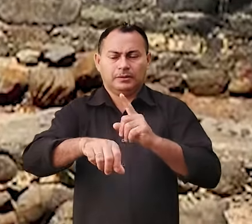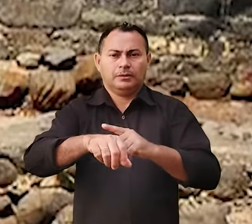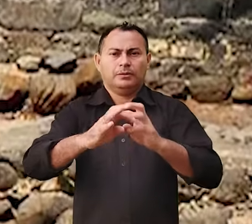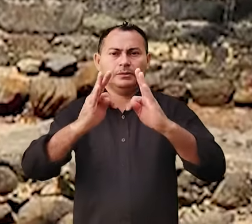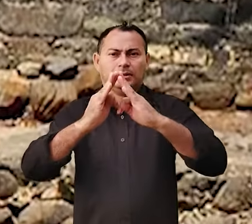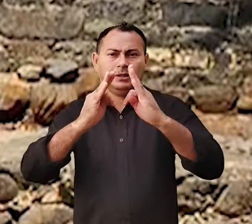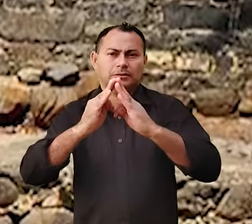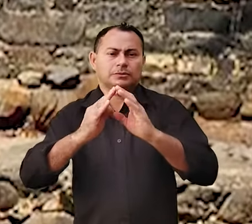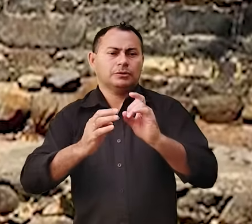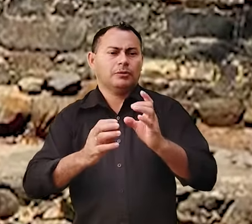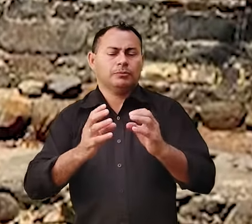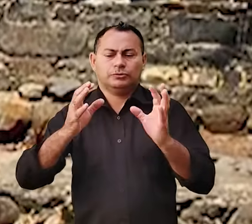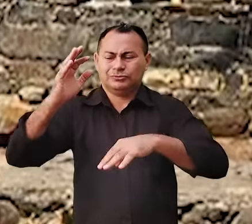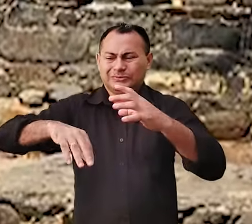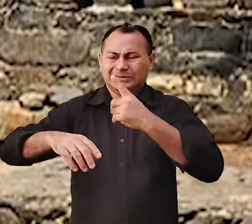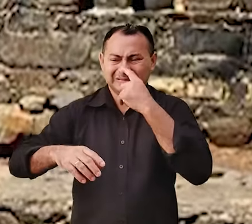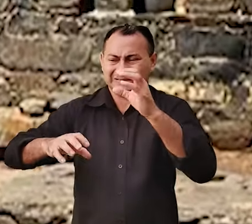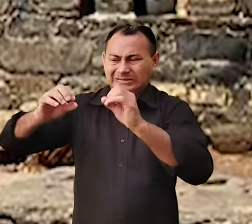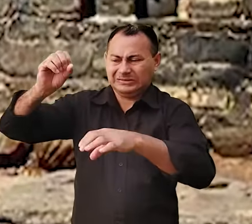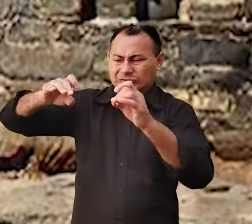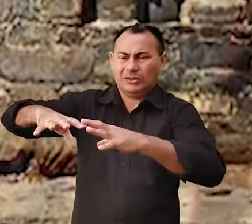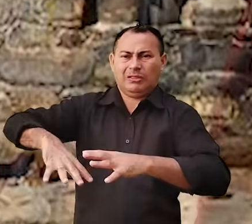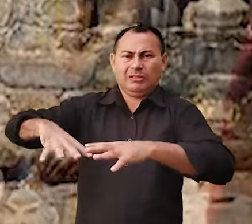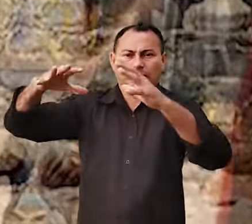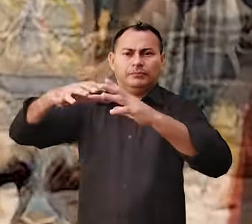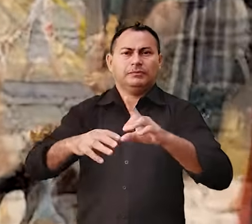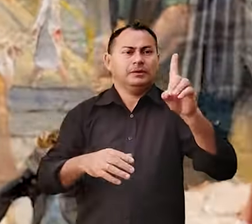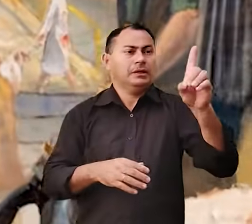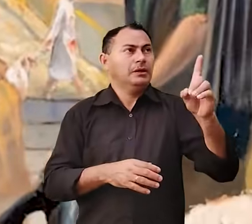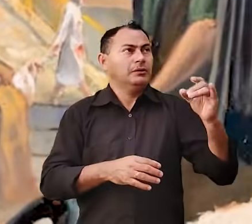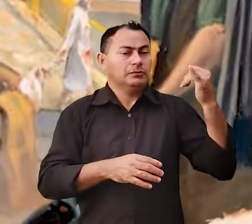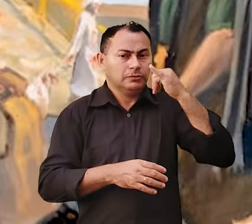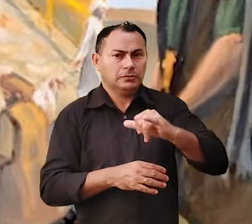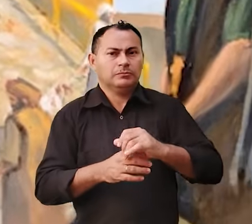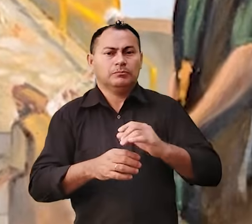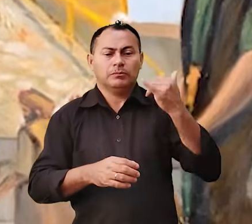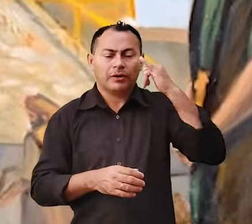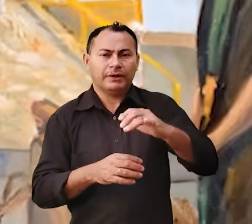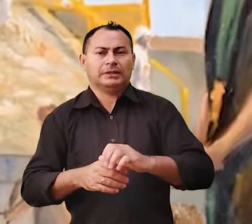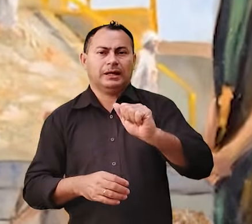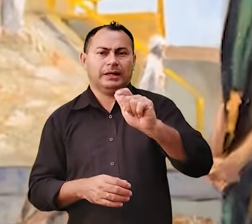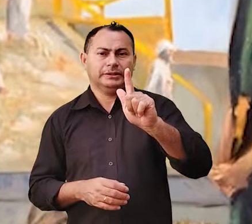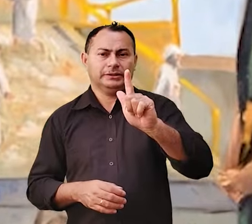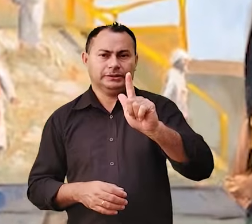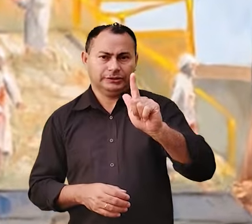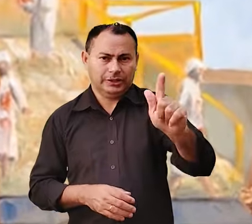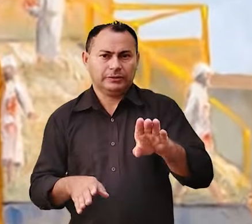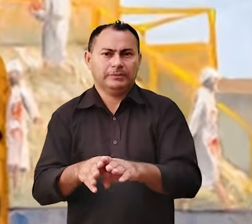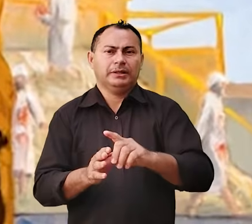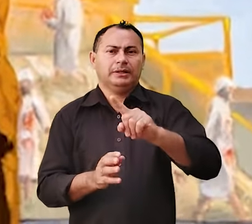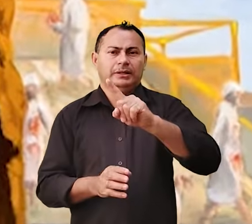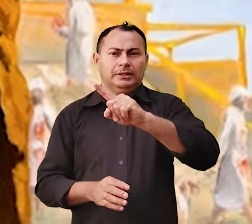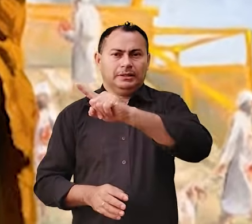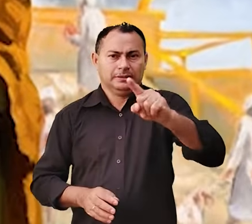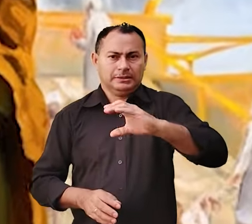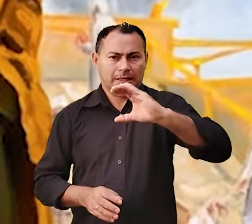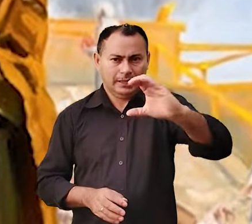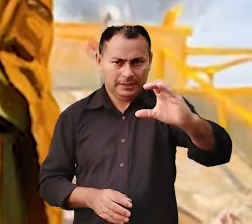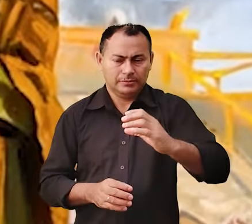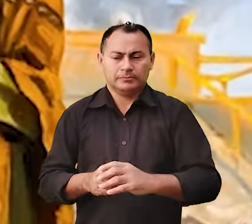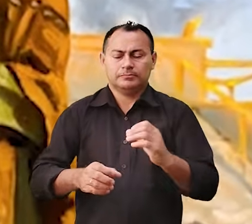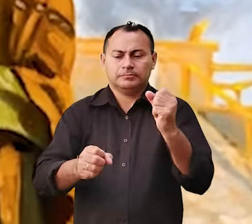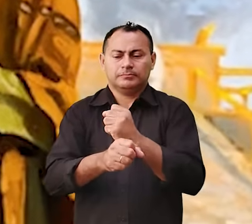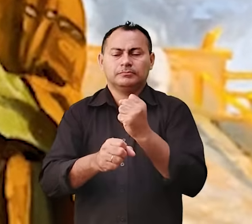o templo foi apenas um monte de entulho. Deus levantou os profetas Ageu e Zacarias para pregar contra esse obstáculo à obra